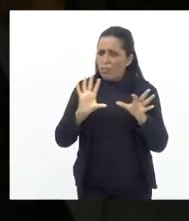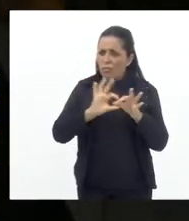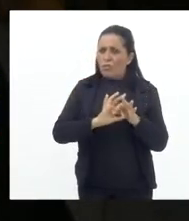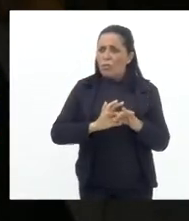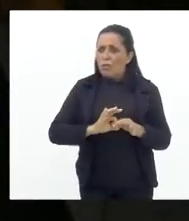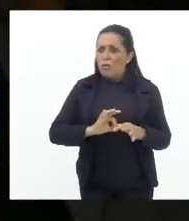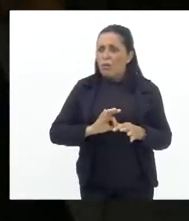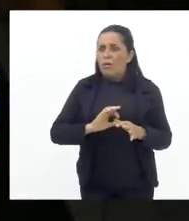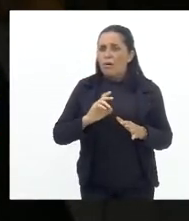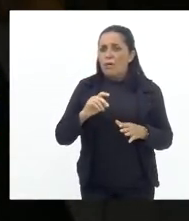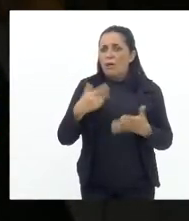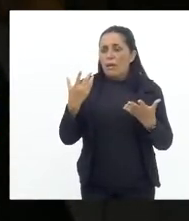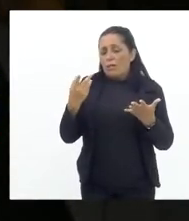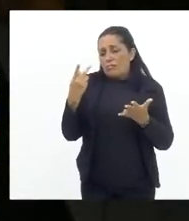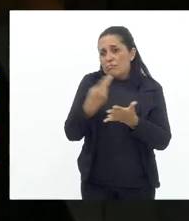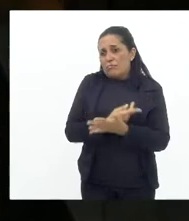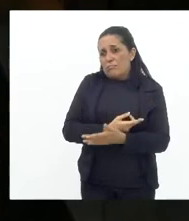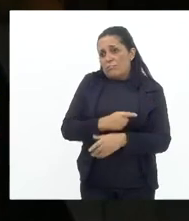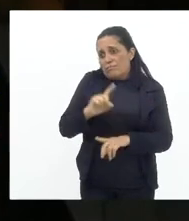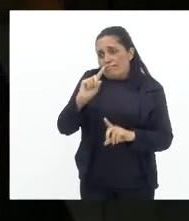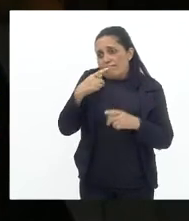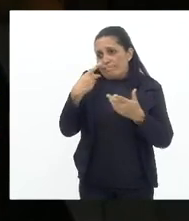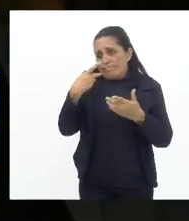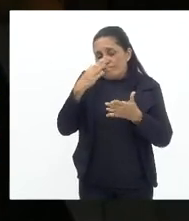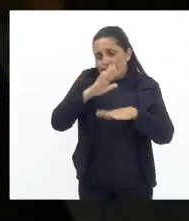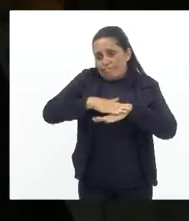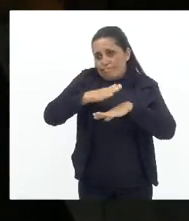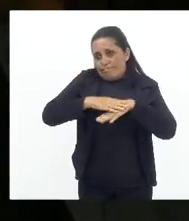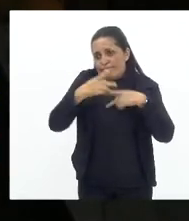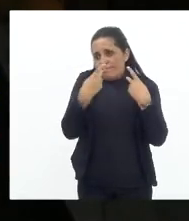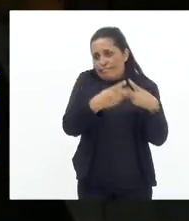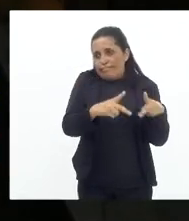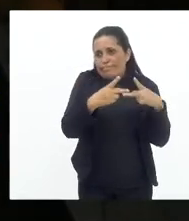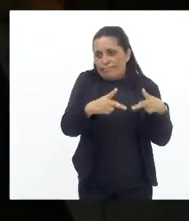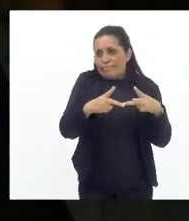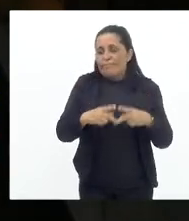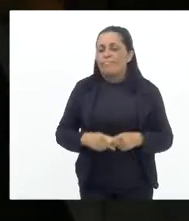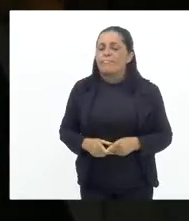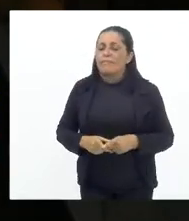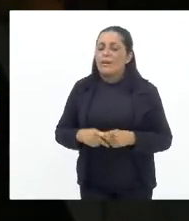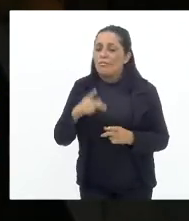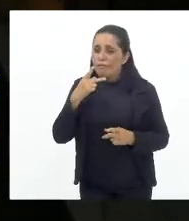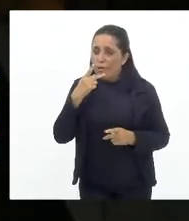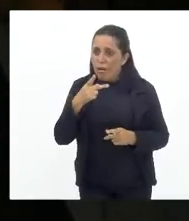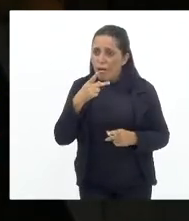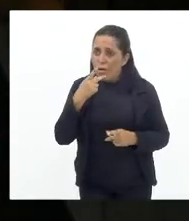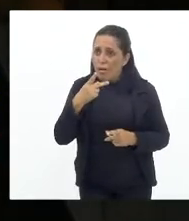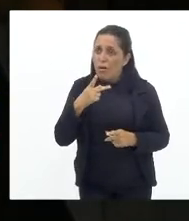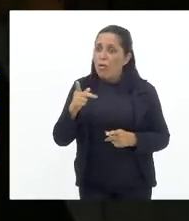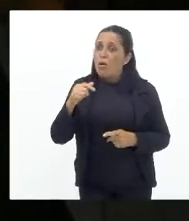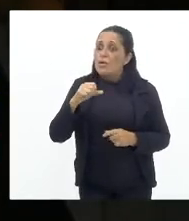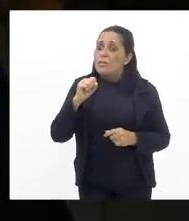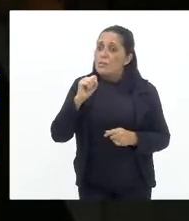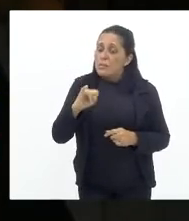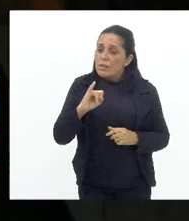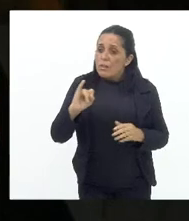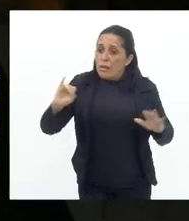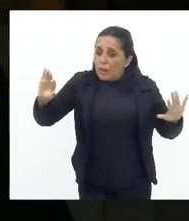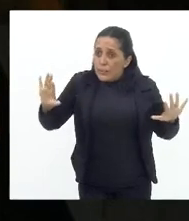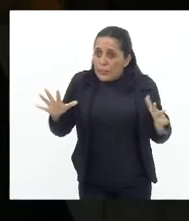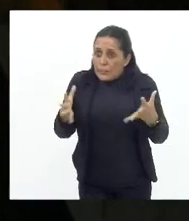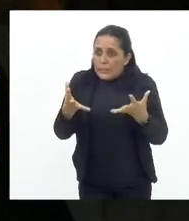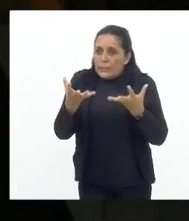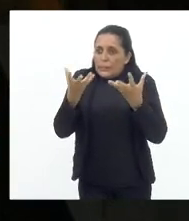sete tropeçar nas próprias pernas volto a dizer por mais que se é City